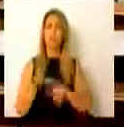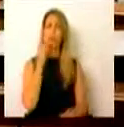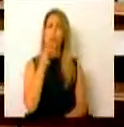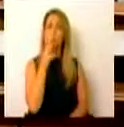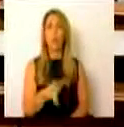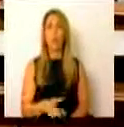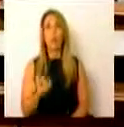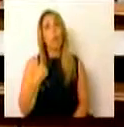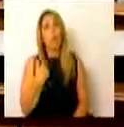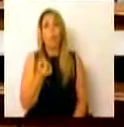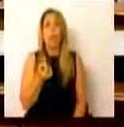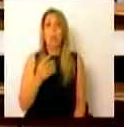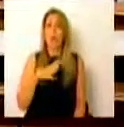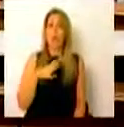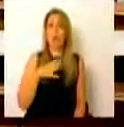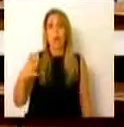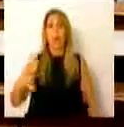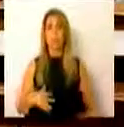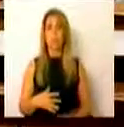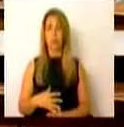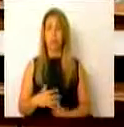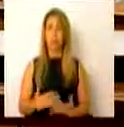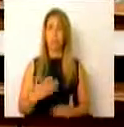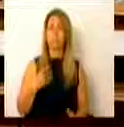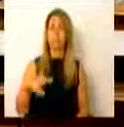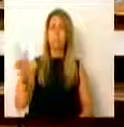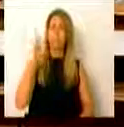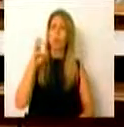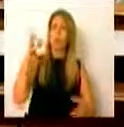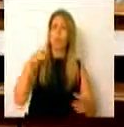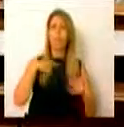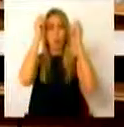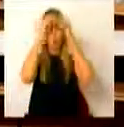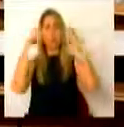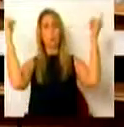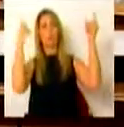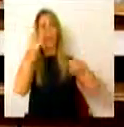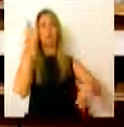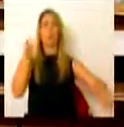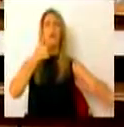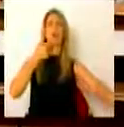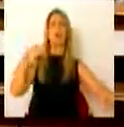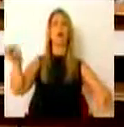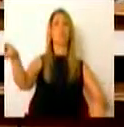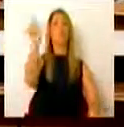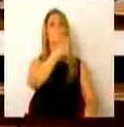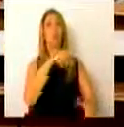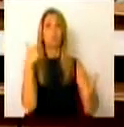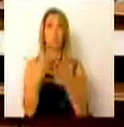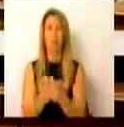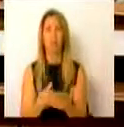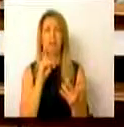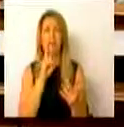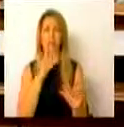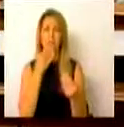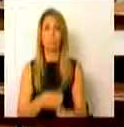lança um bocadinho de receio ouvir a importação dos conceitos populistas que mancham e que dificultam o trabalho, como esse próprio que o Sr. Deputado utilizou,